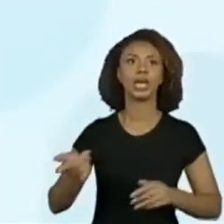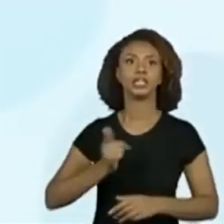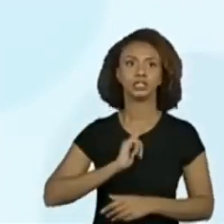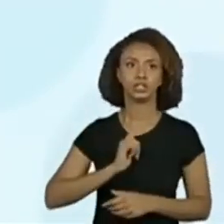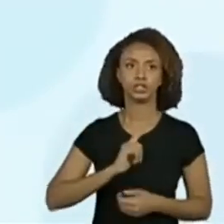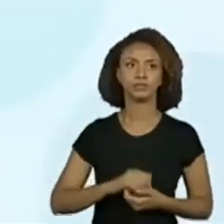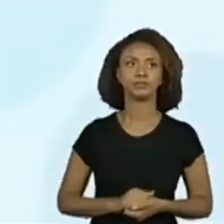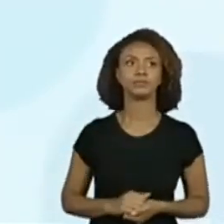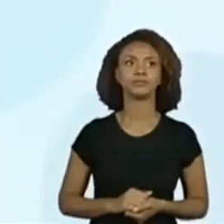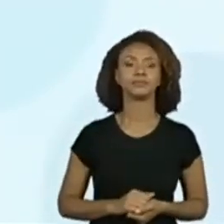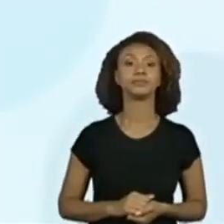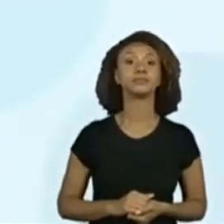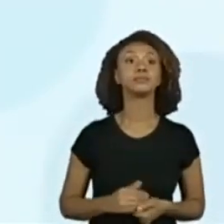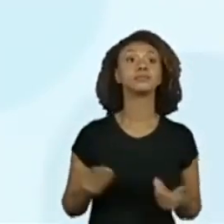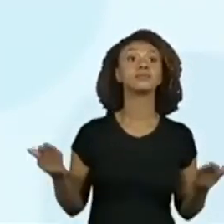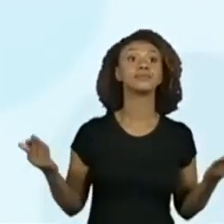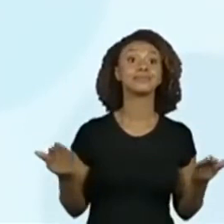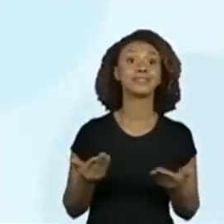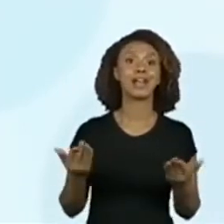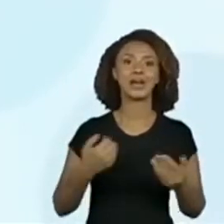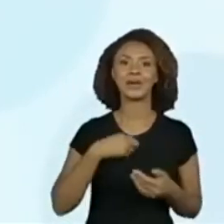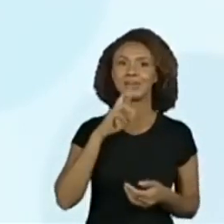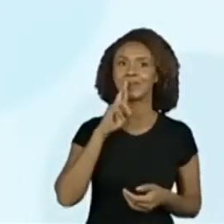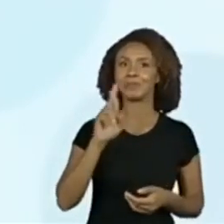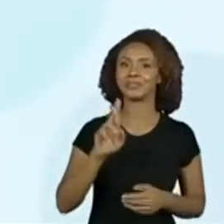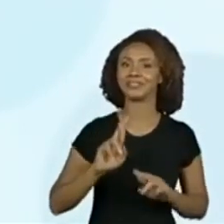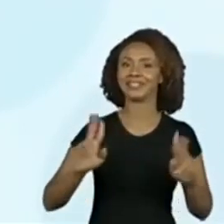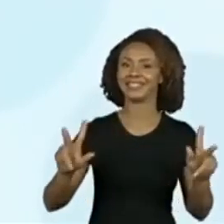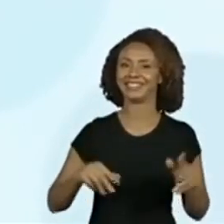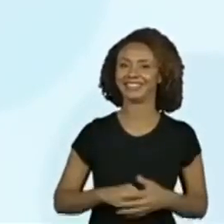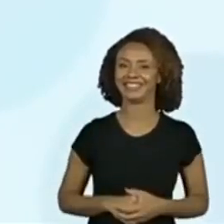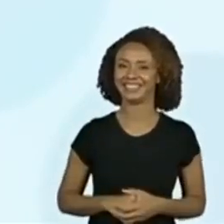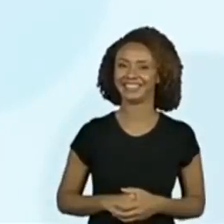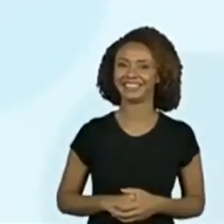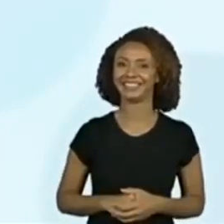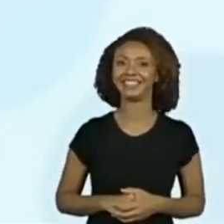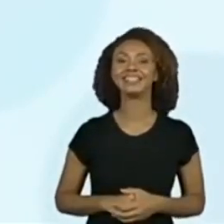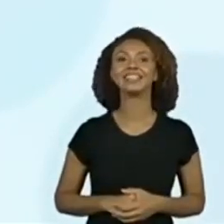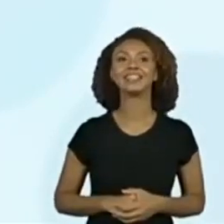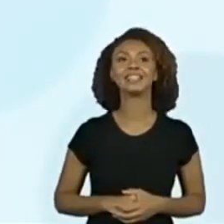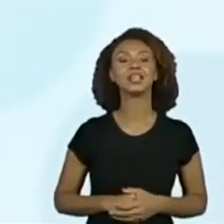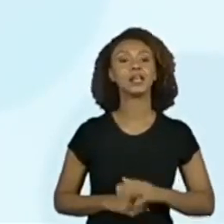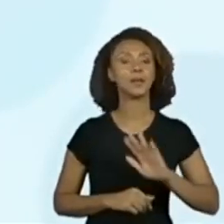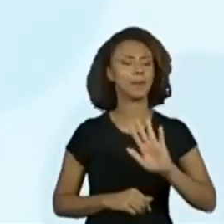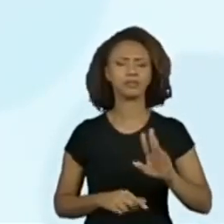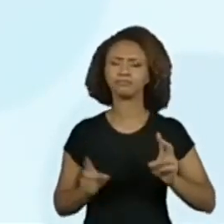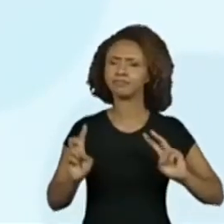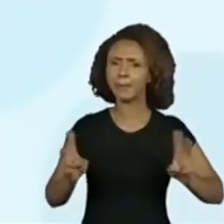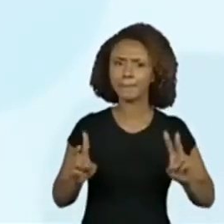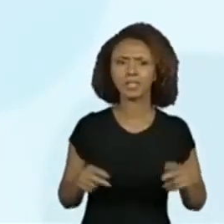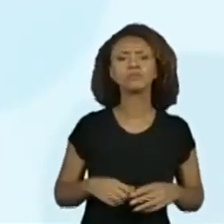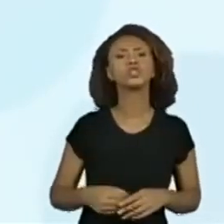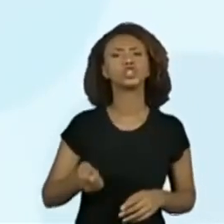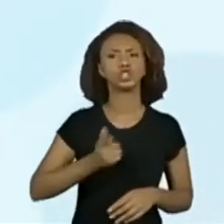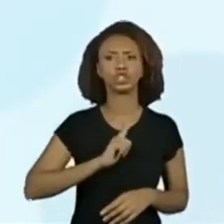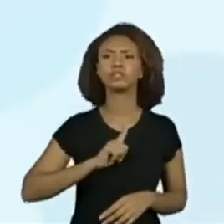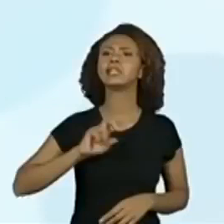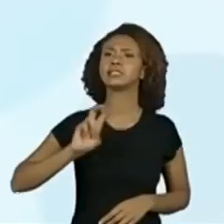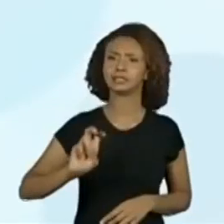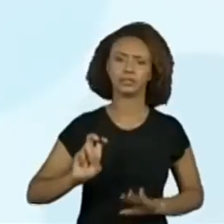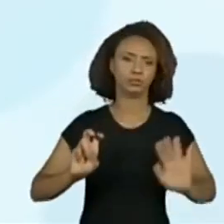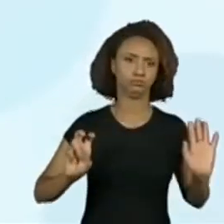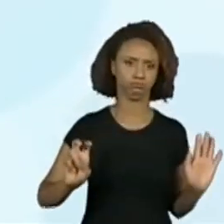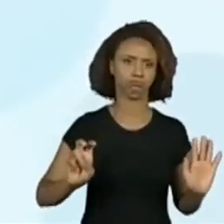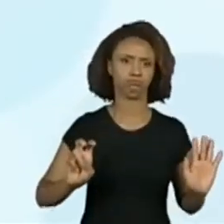agora a professora arriscou de uma forma diferente não é mas enfim ele tinha cinco ele tinha